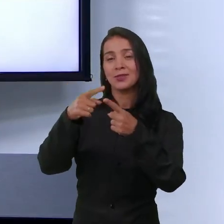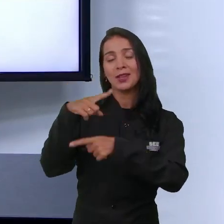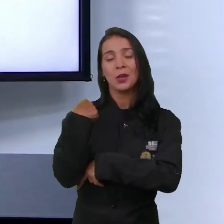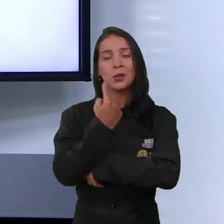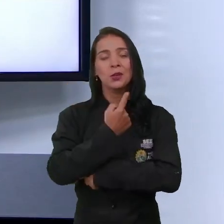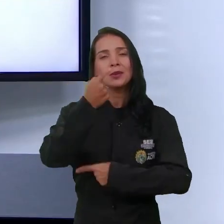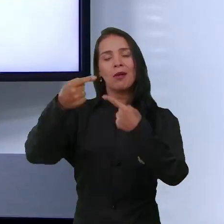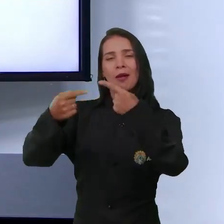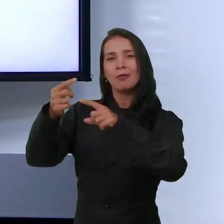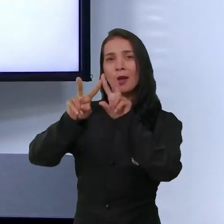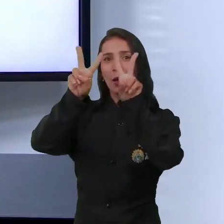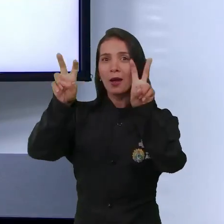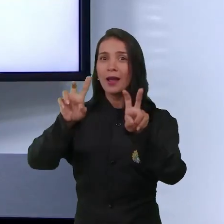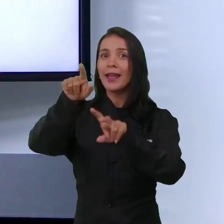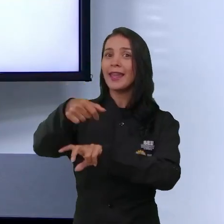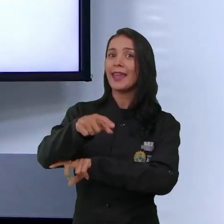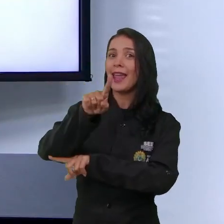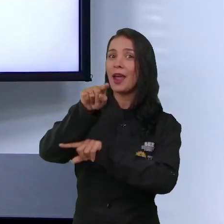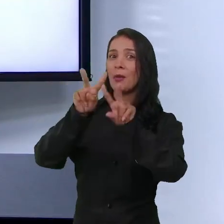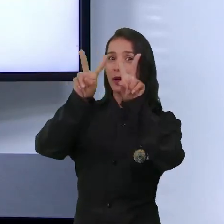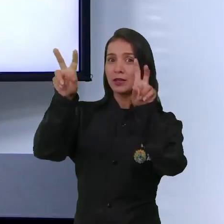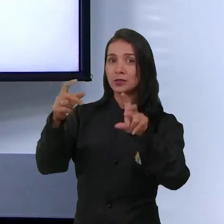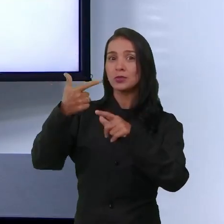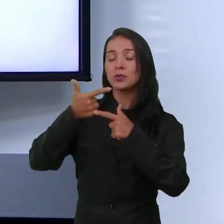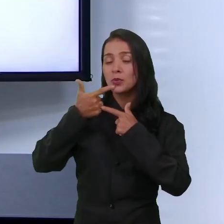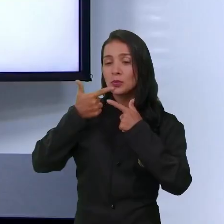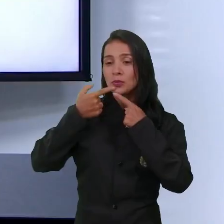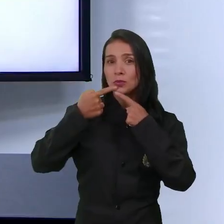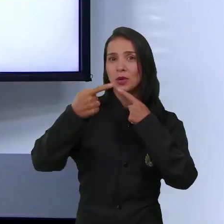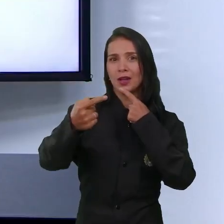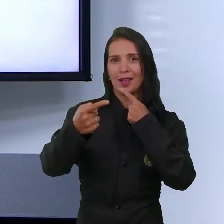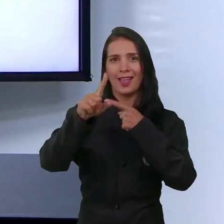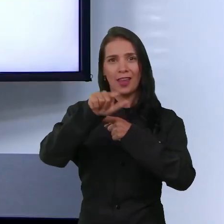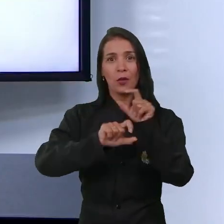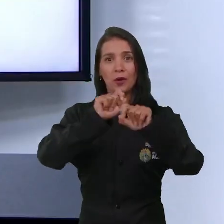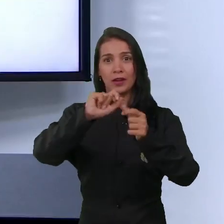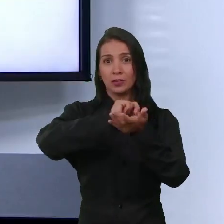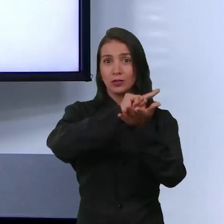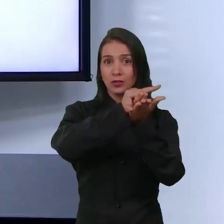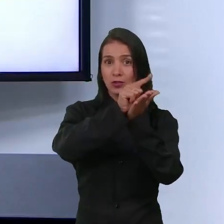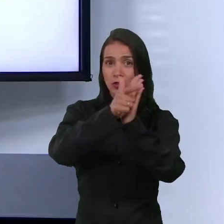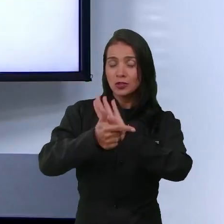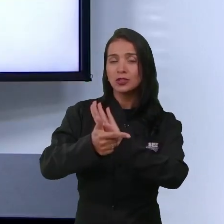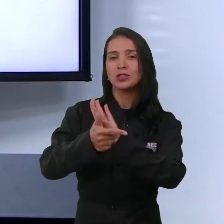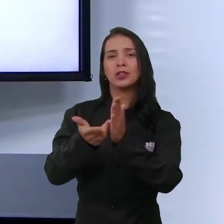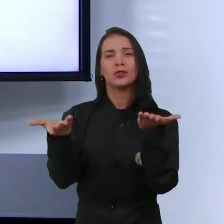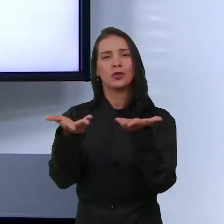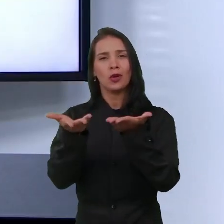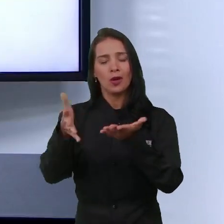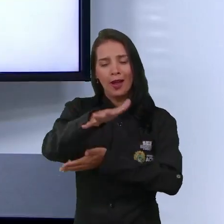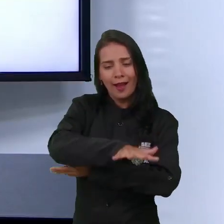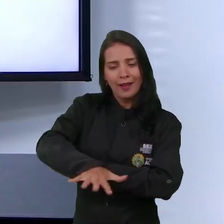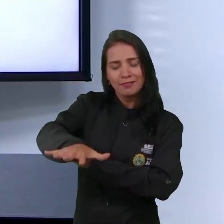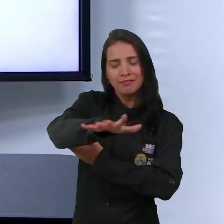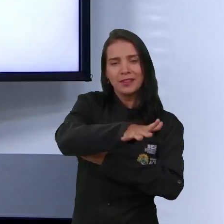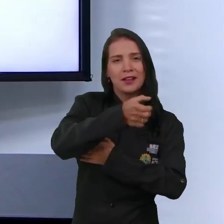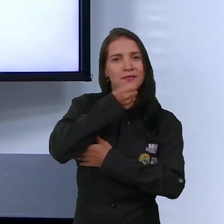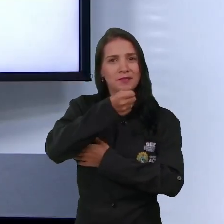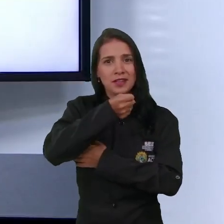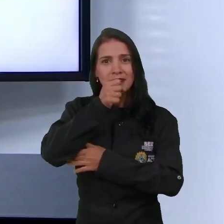assunto da atualidade, vamos falar sobre gêneros em circulação, isso no campo